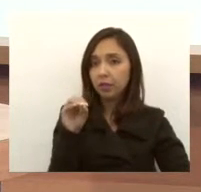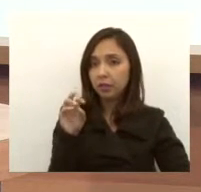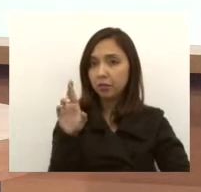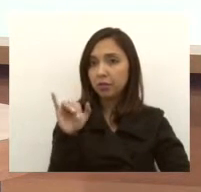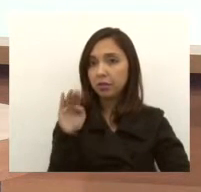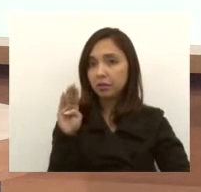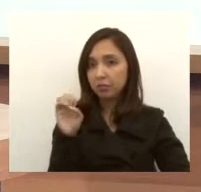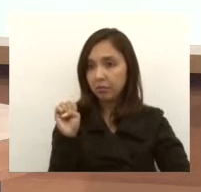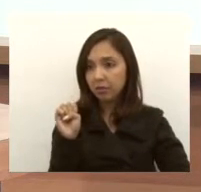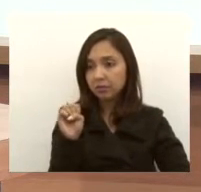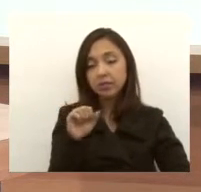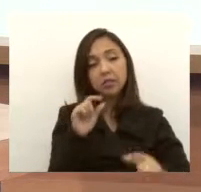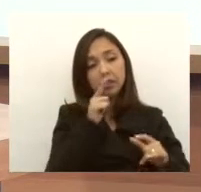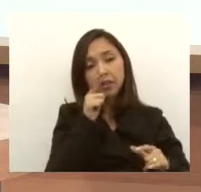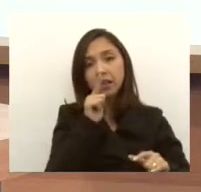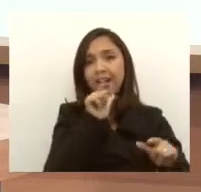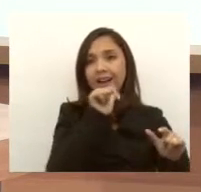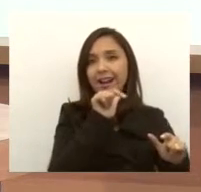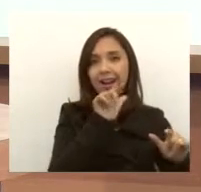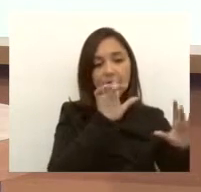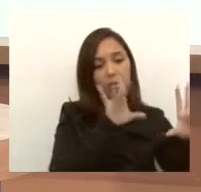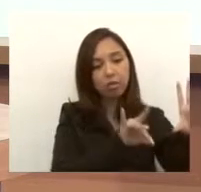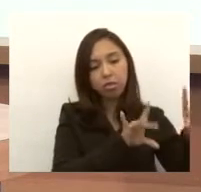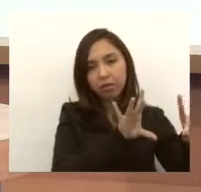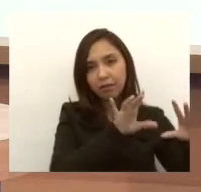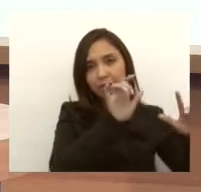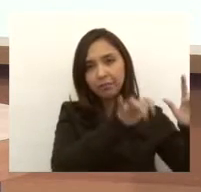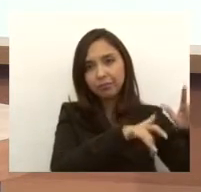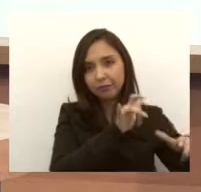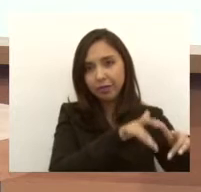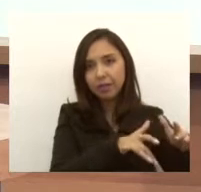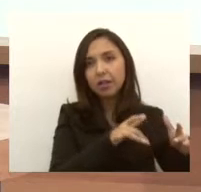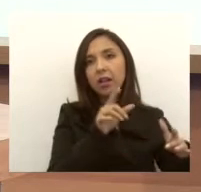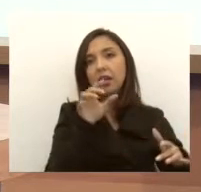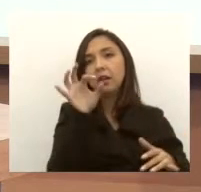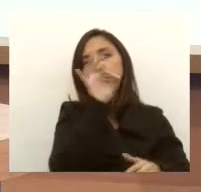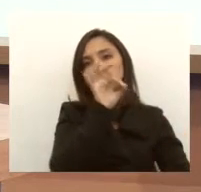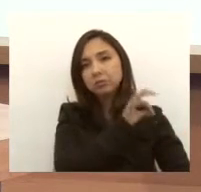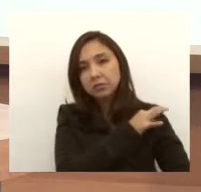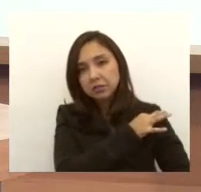acumulando água, empoçando, gerando focos de dengue,